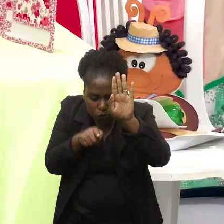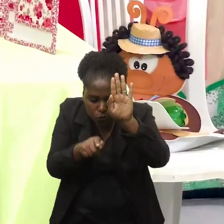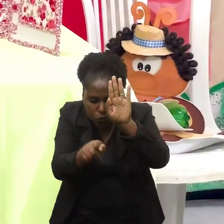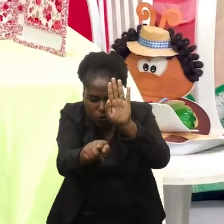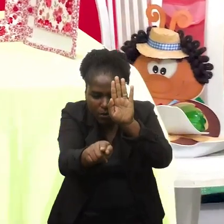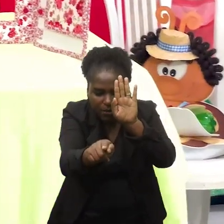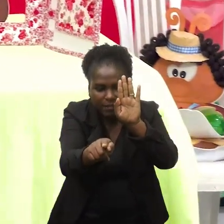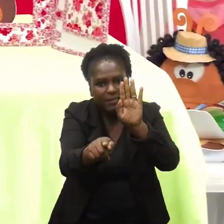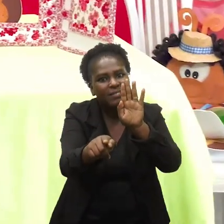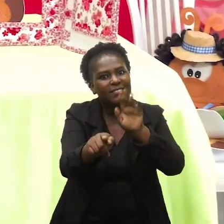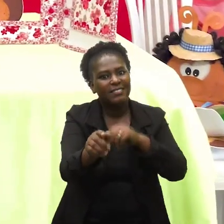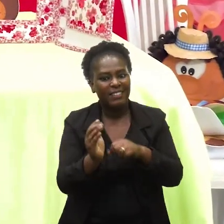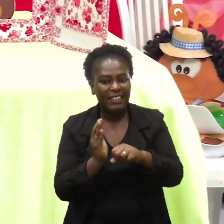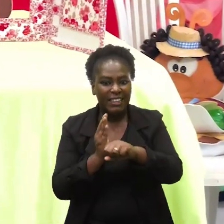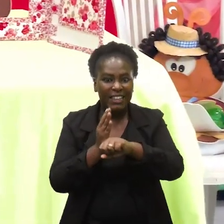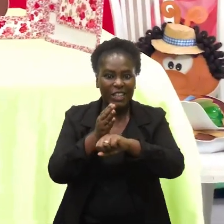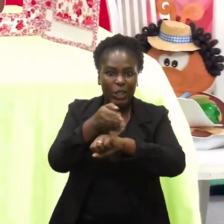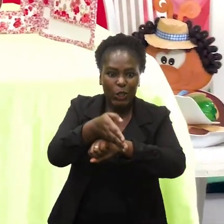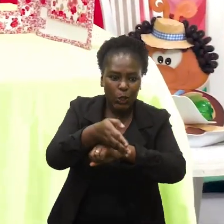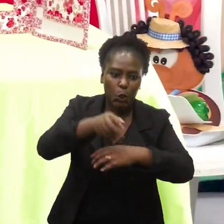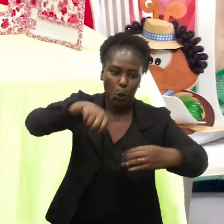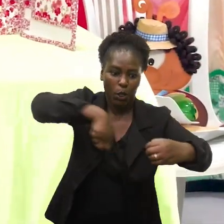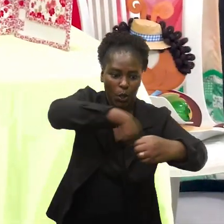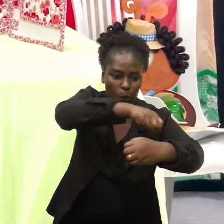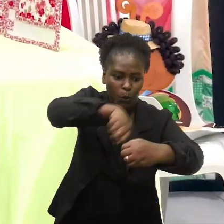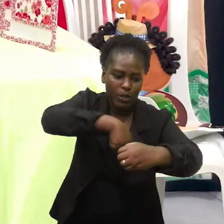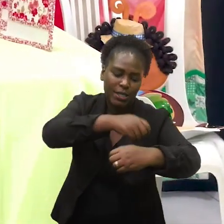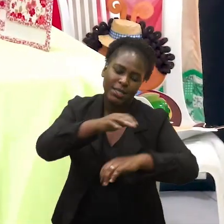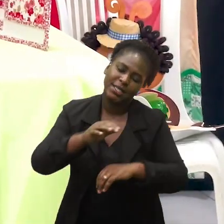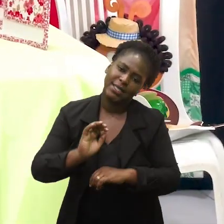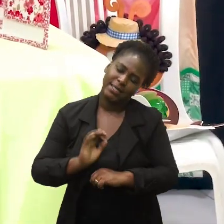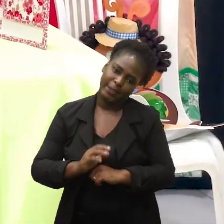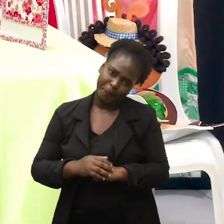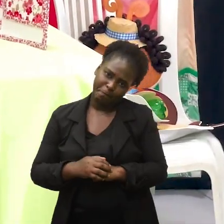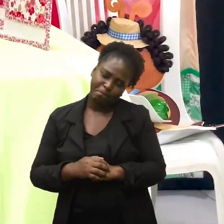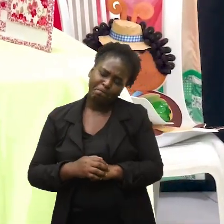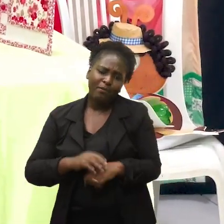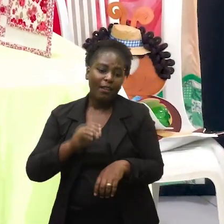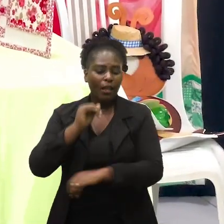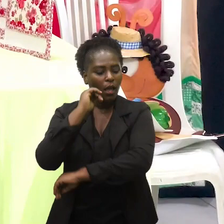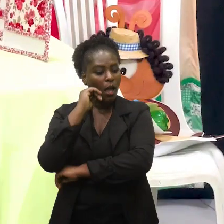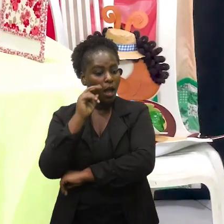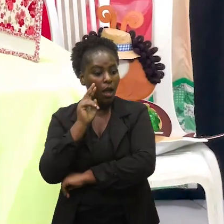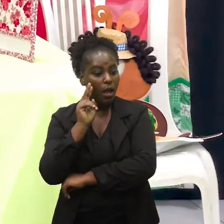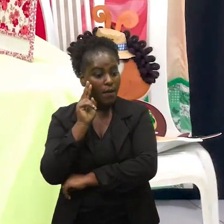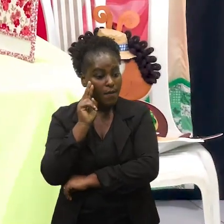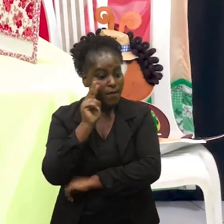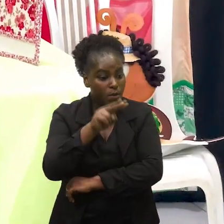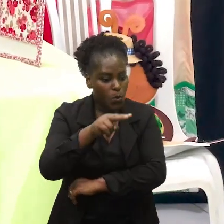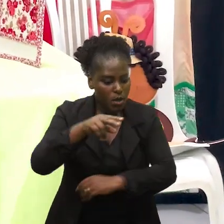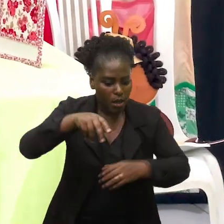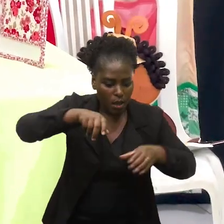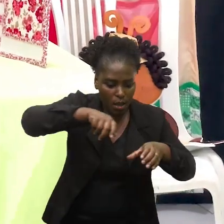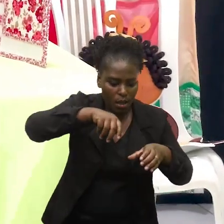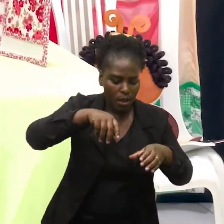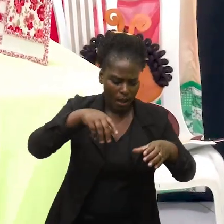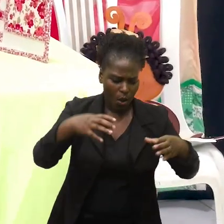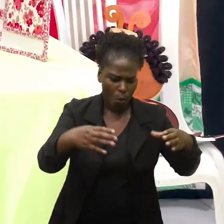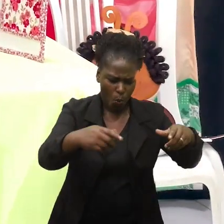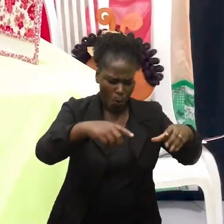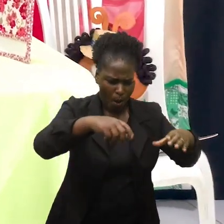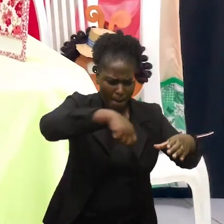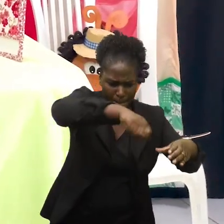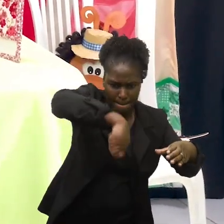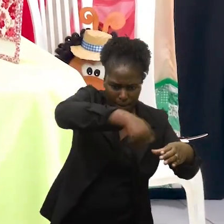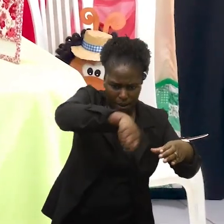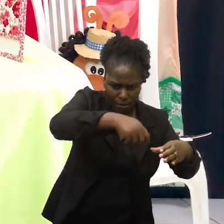ai, se eu comer só um pouquinho de feijoada, minha noiva nem vai brigar comigo, porque a gente